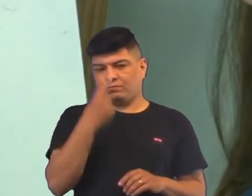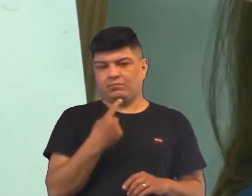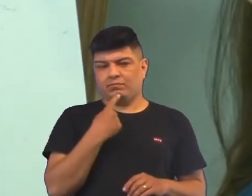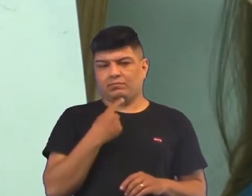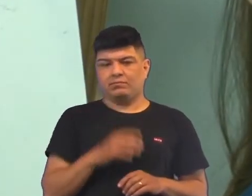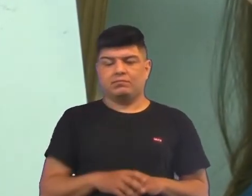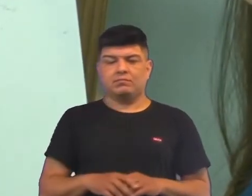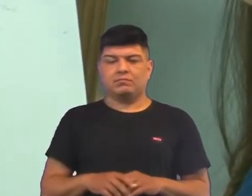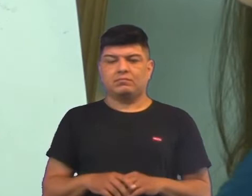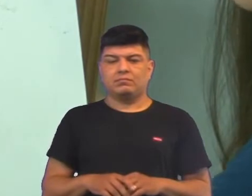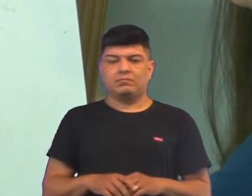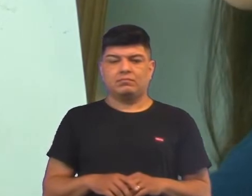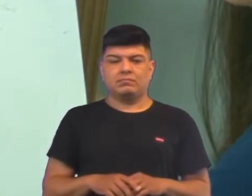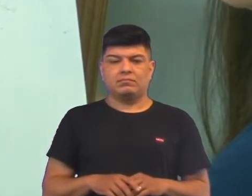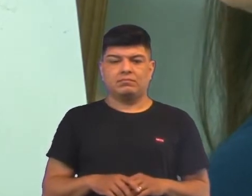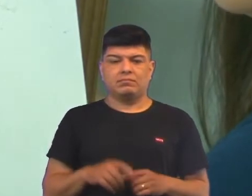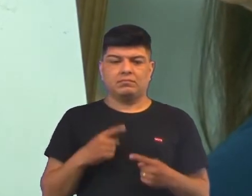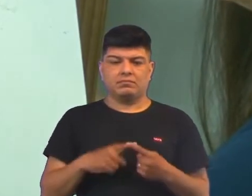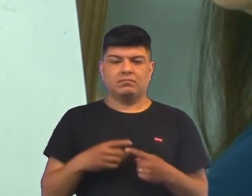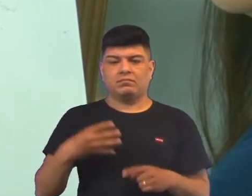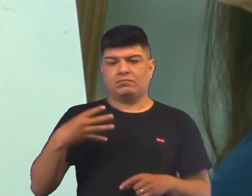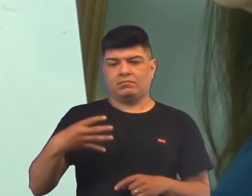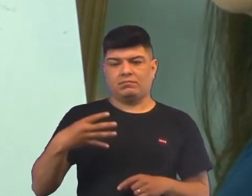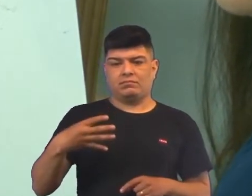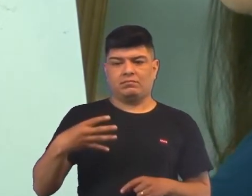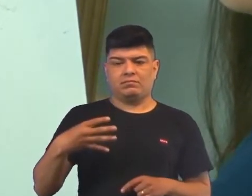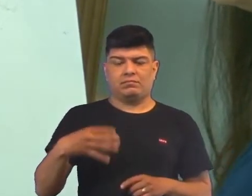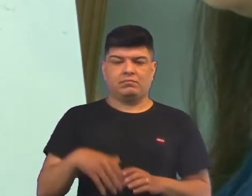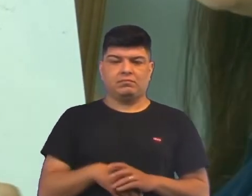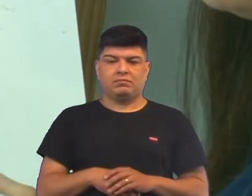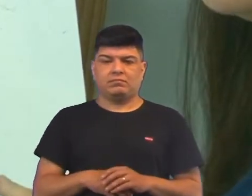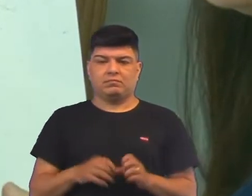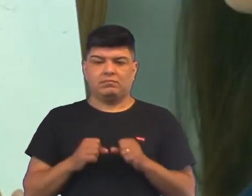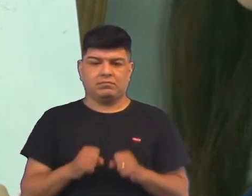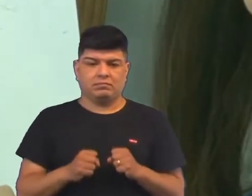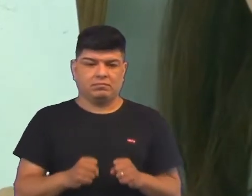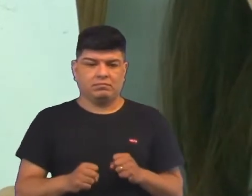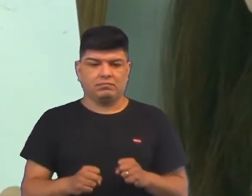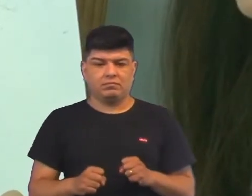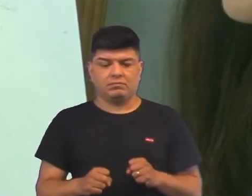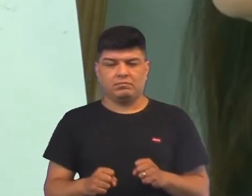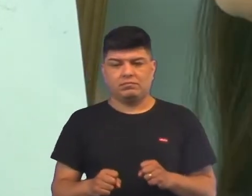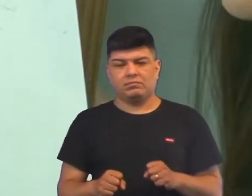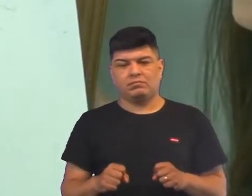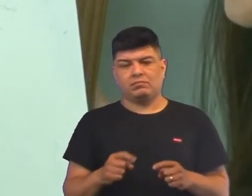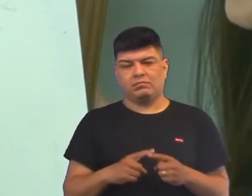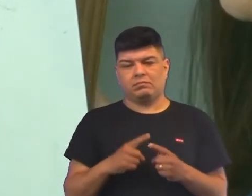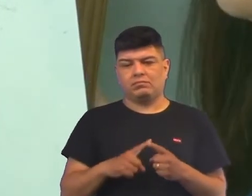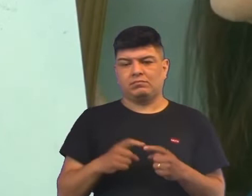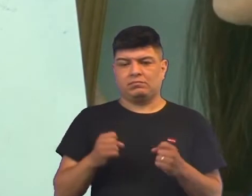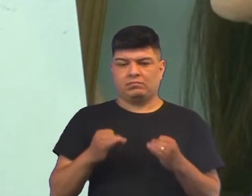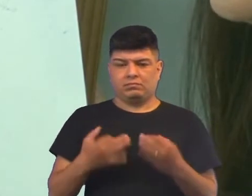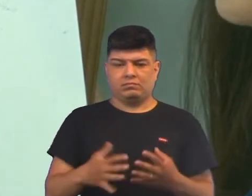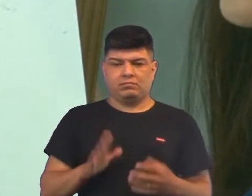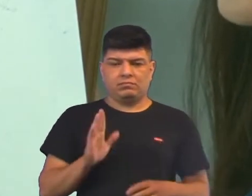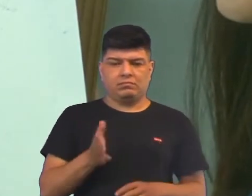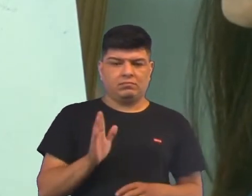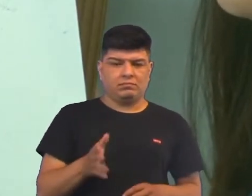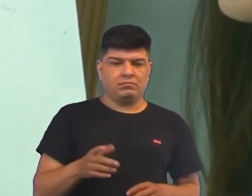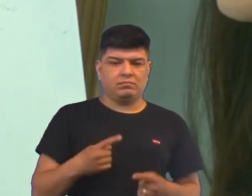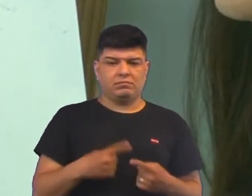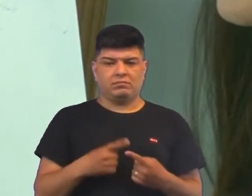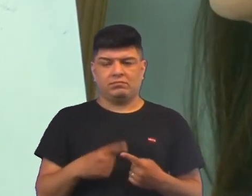um quadrilátero, ó, tá? Porque tem 4 lados. Eu posso chamar essa imagem também de paralelogramo, que eu vou já explicar para vocês